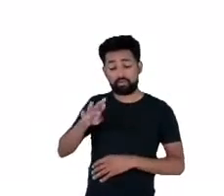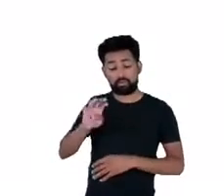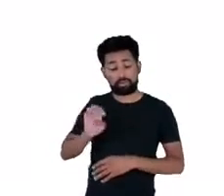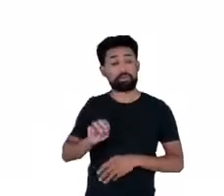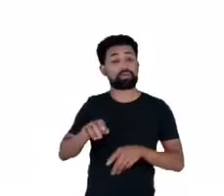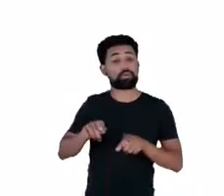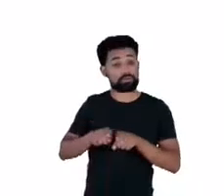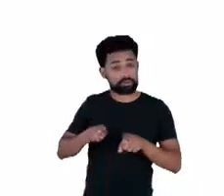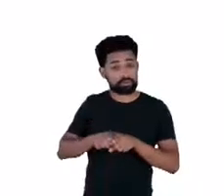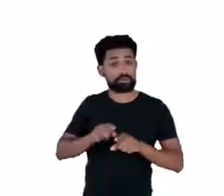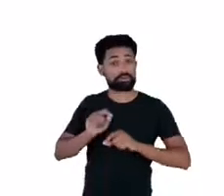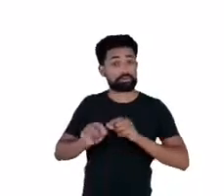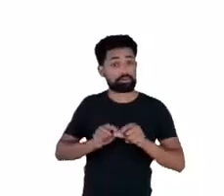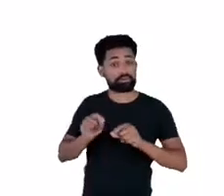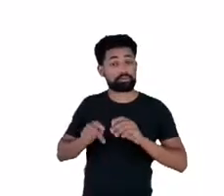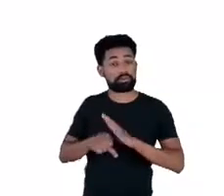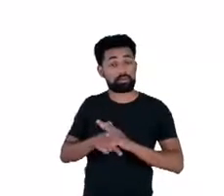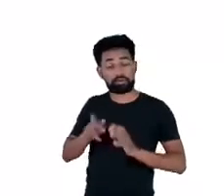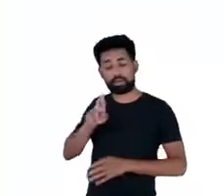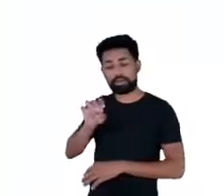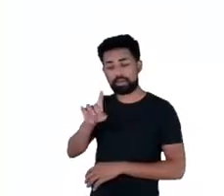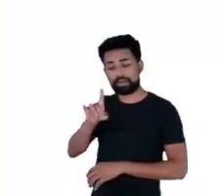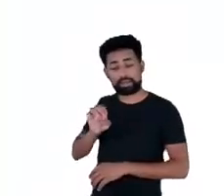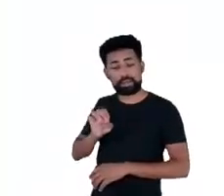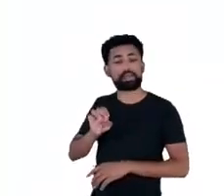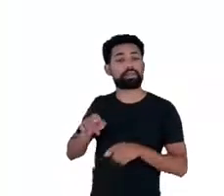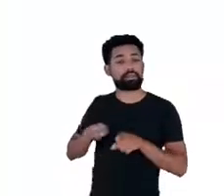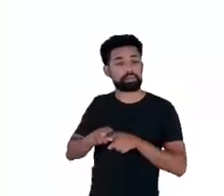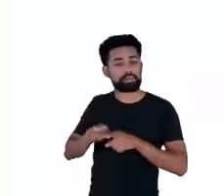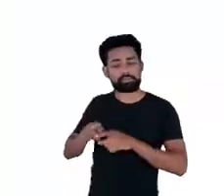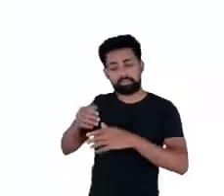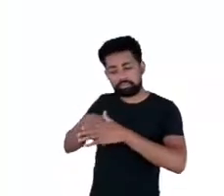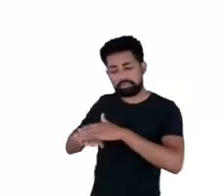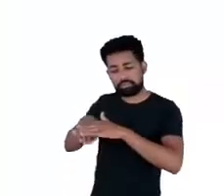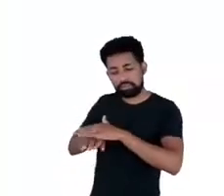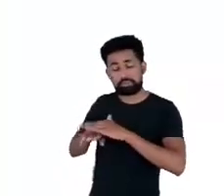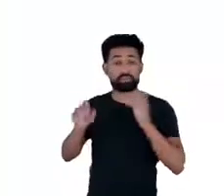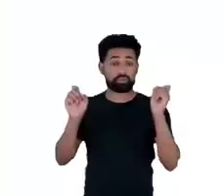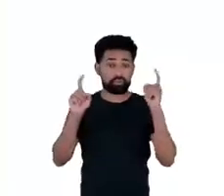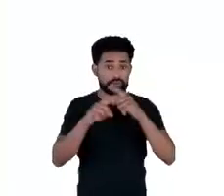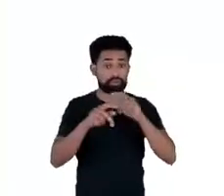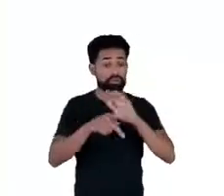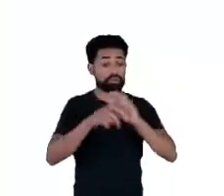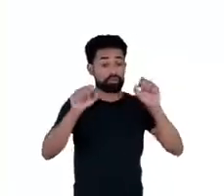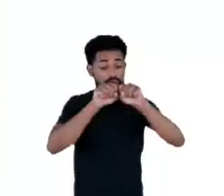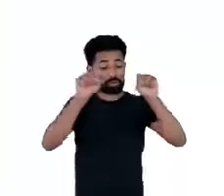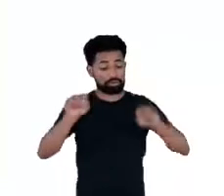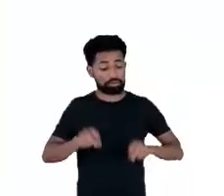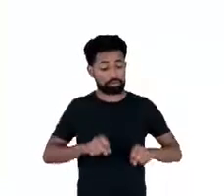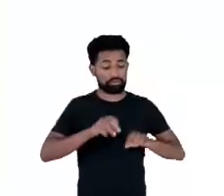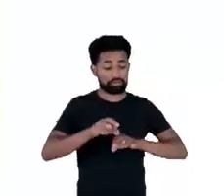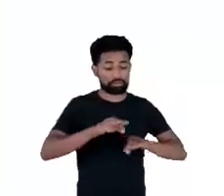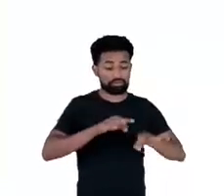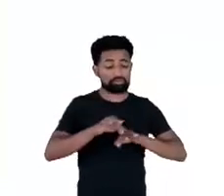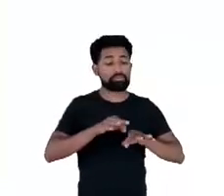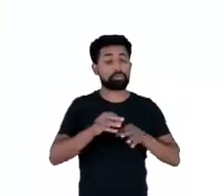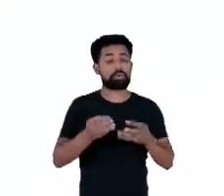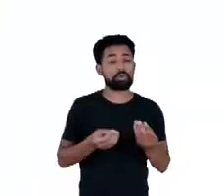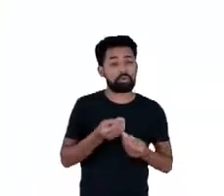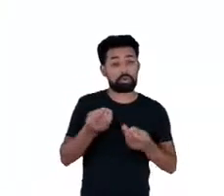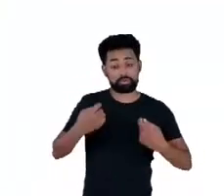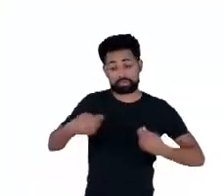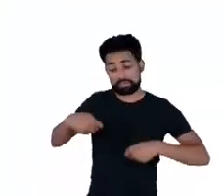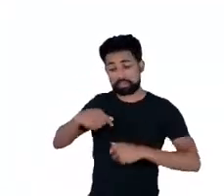a respeito da rede e do carregamento e de armazenamento. As dificuldades do sistema de planejar o sistema. Temos que mudar de